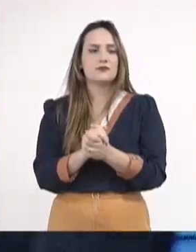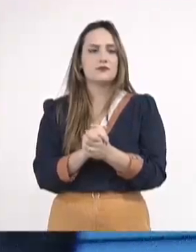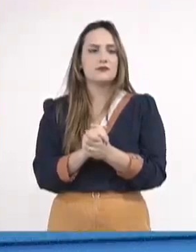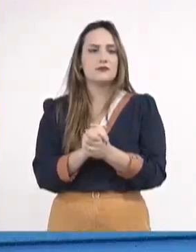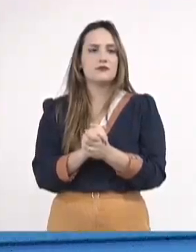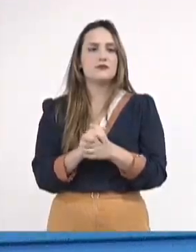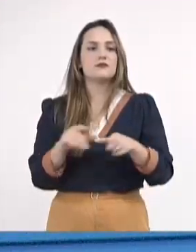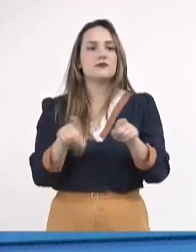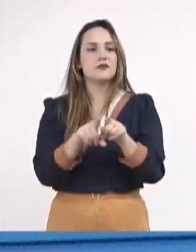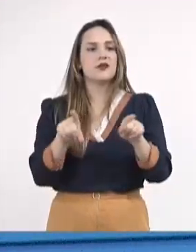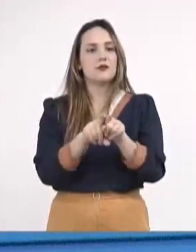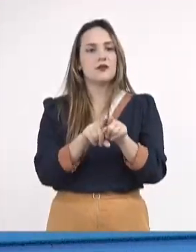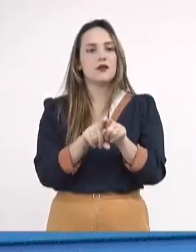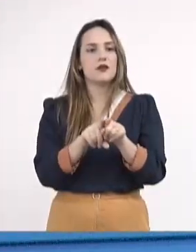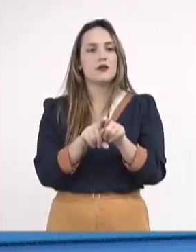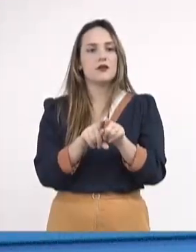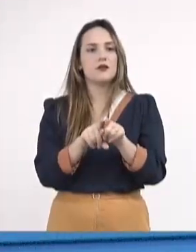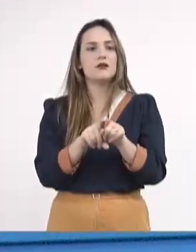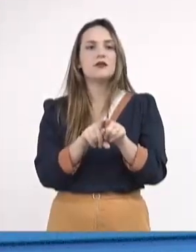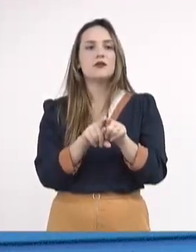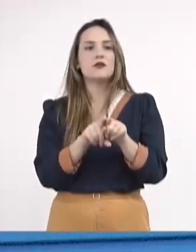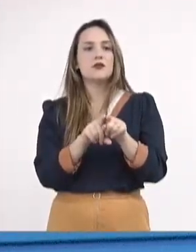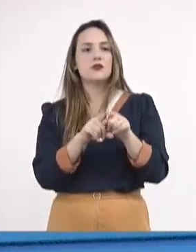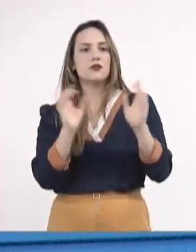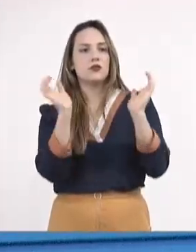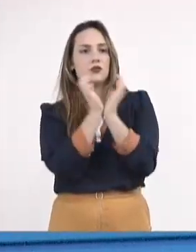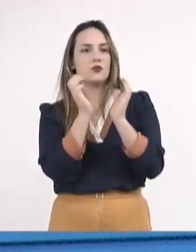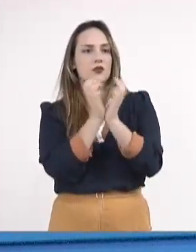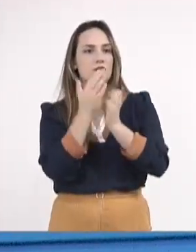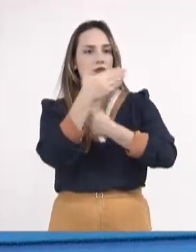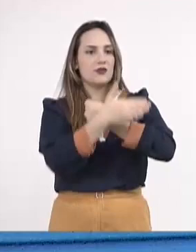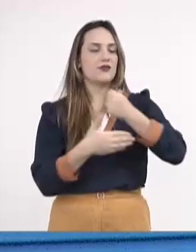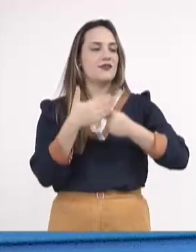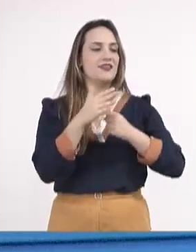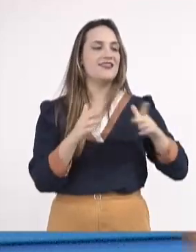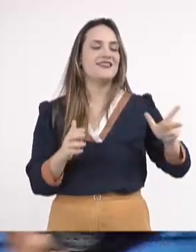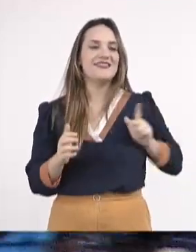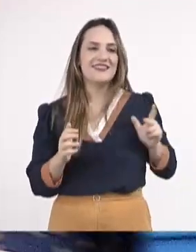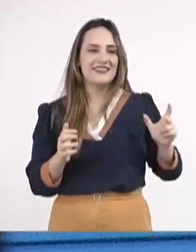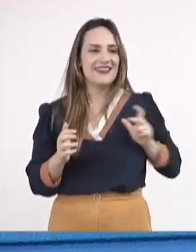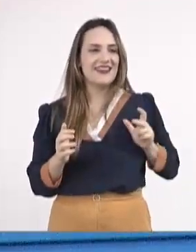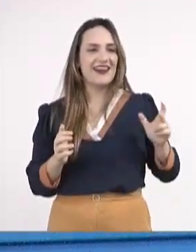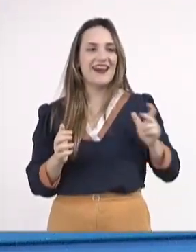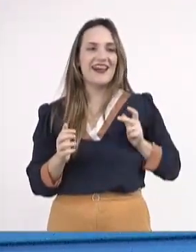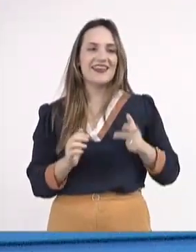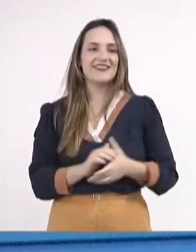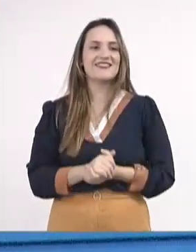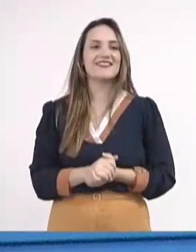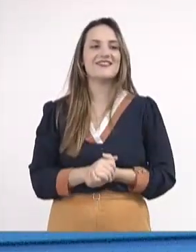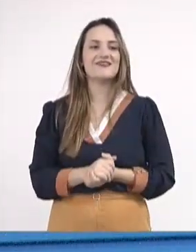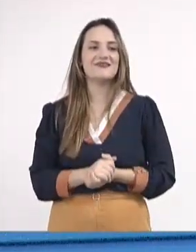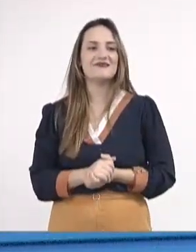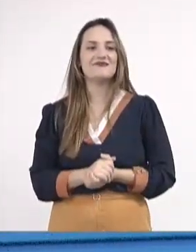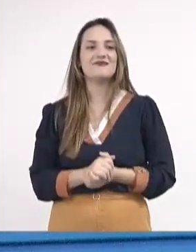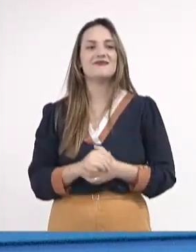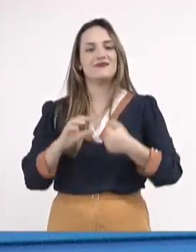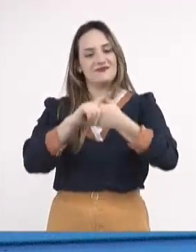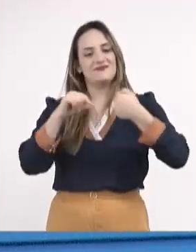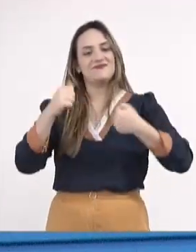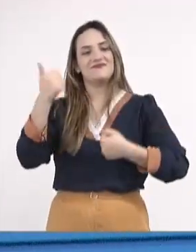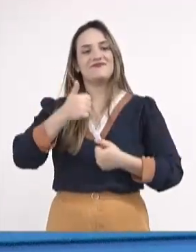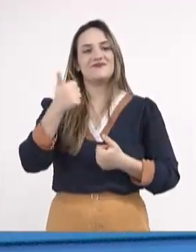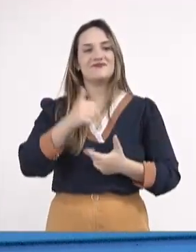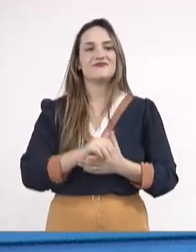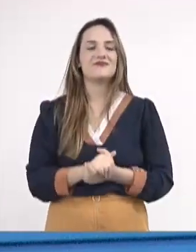de Defesa do direito de propriedade eu gostaria de ler aqui artigo primeiro fica